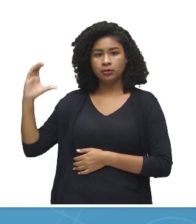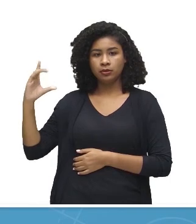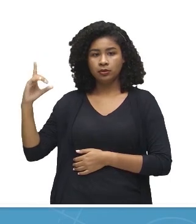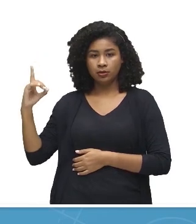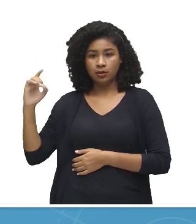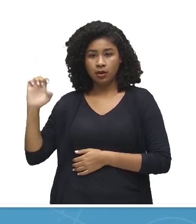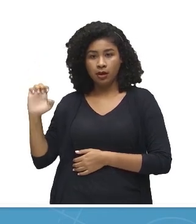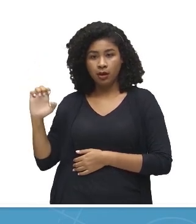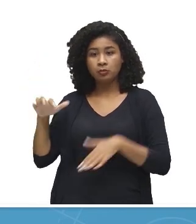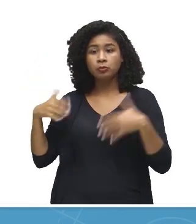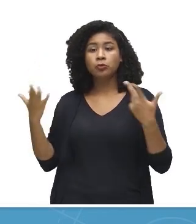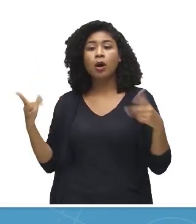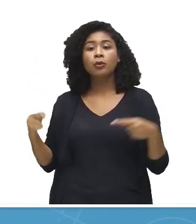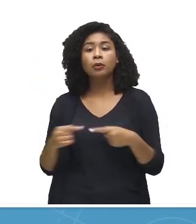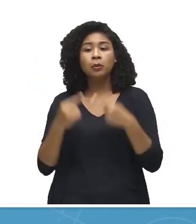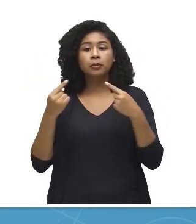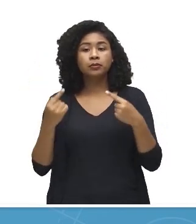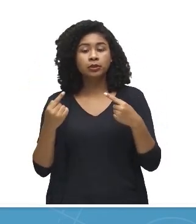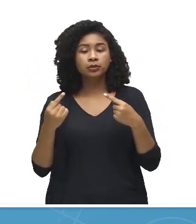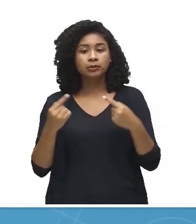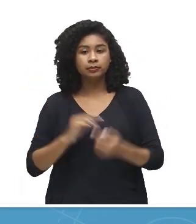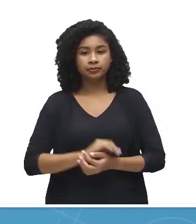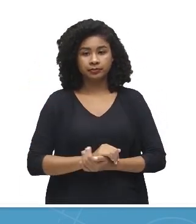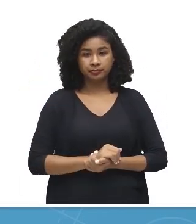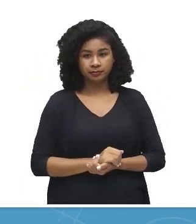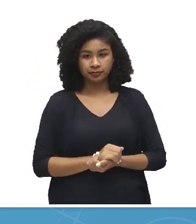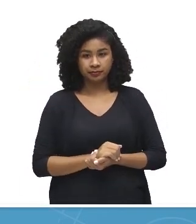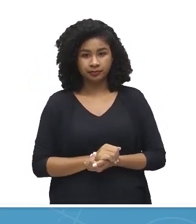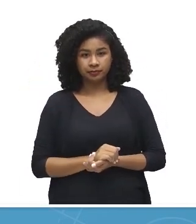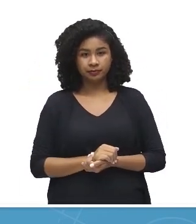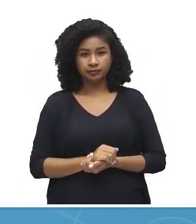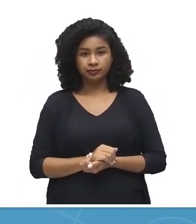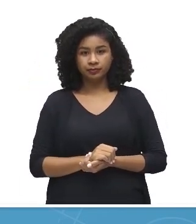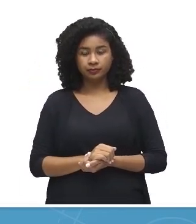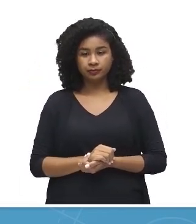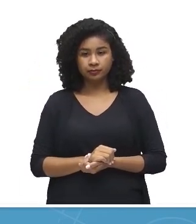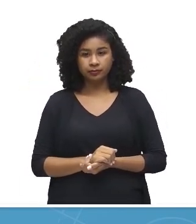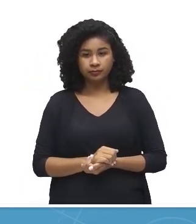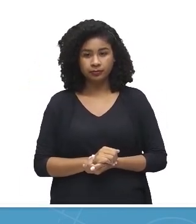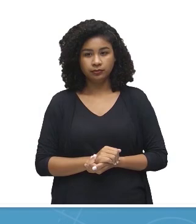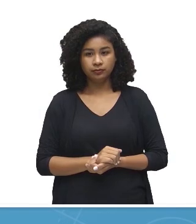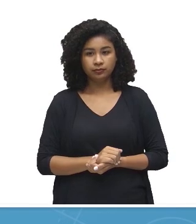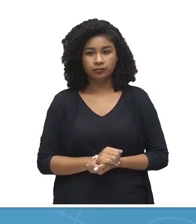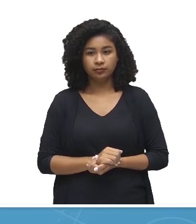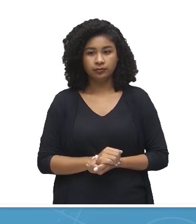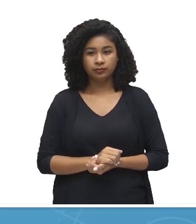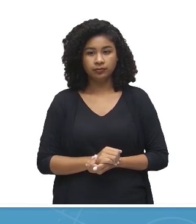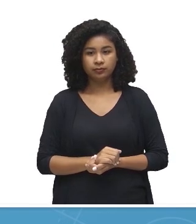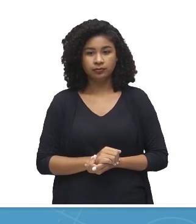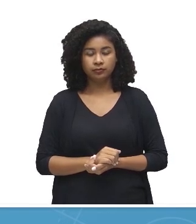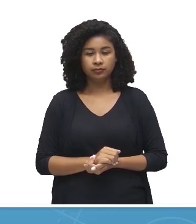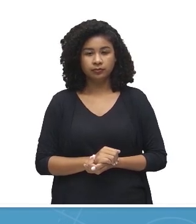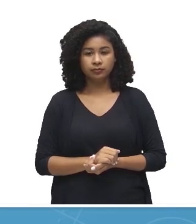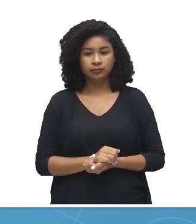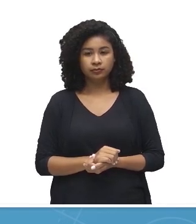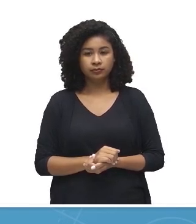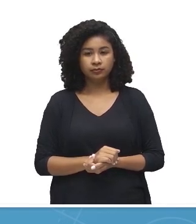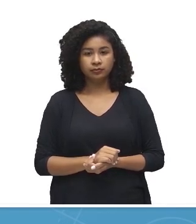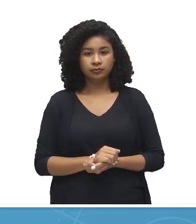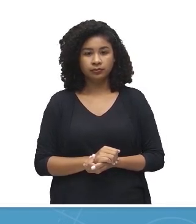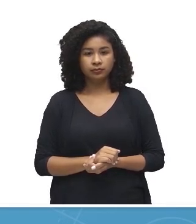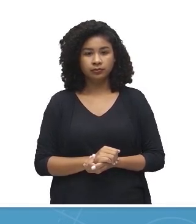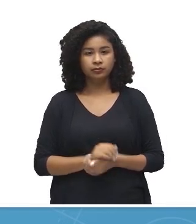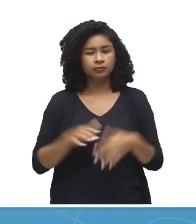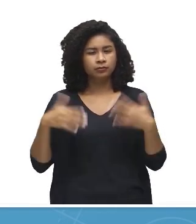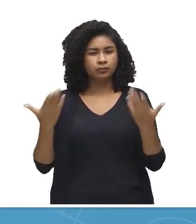4. D, apenas 2, 3 e 4. Ou todas as alternativas estão corretas. Então, a gente vai